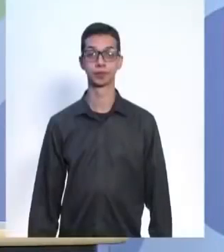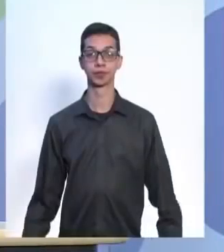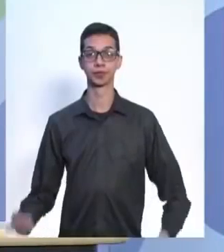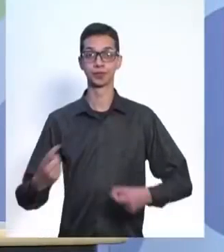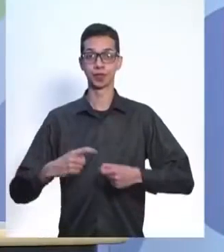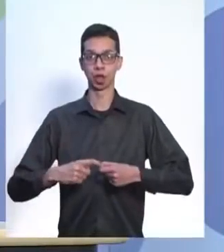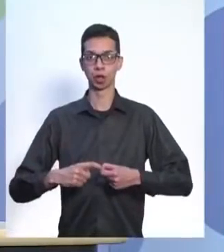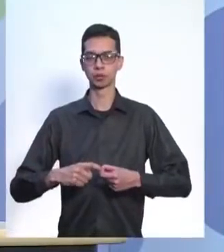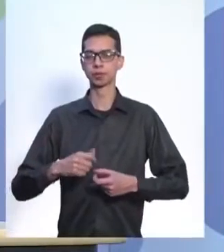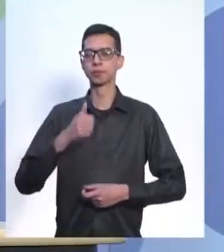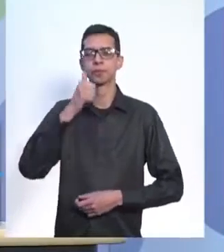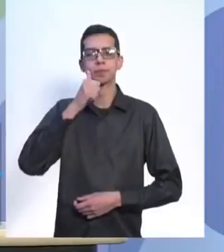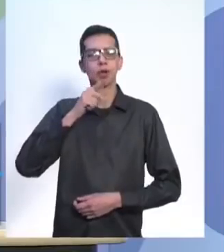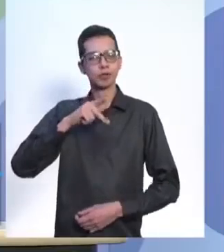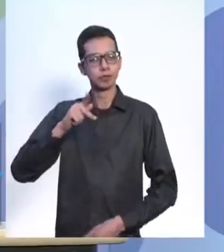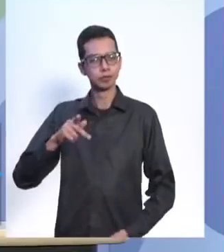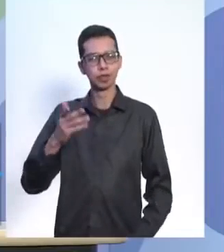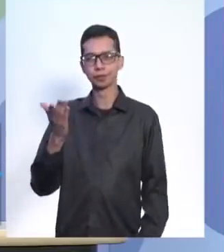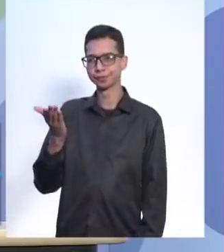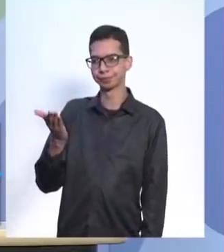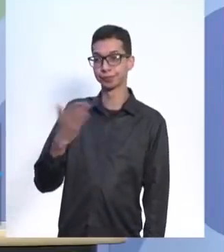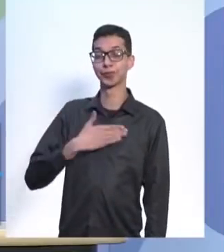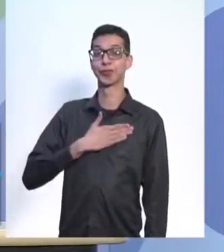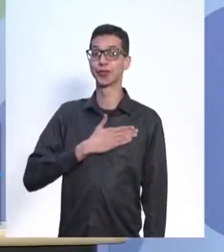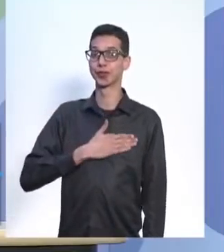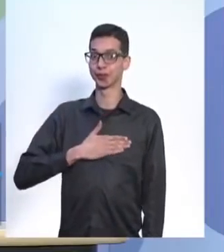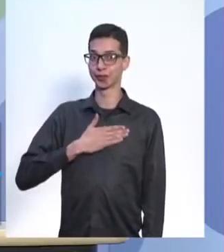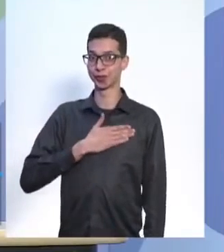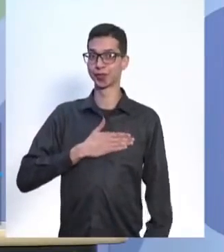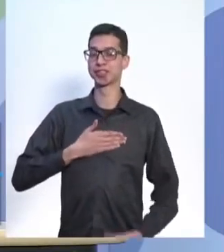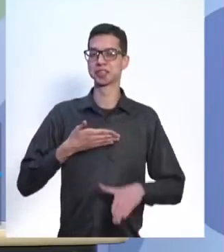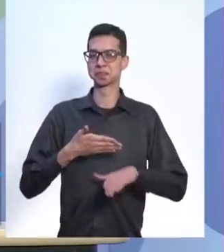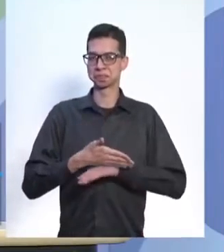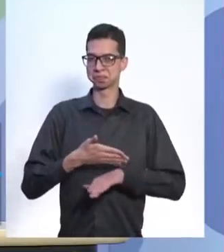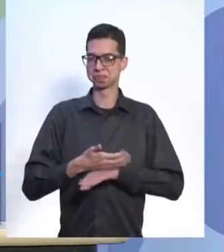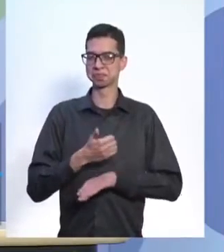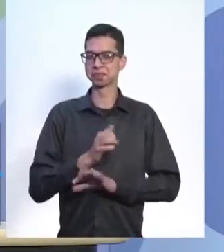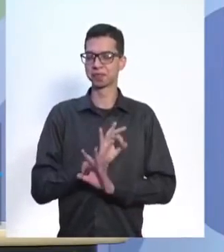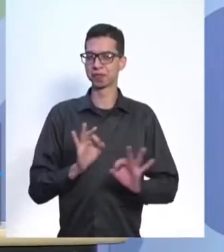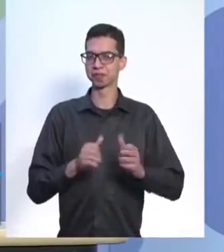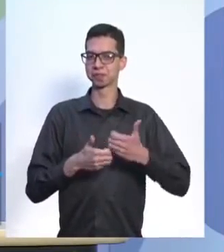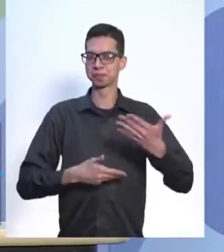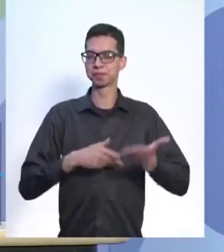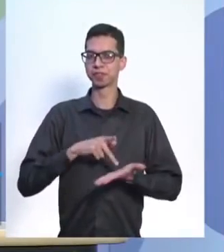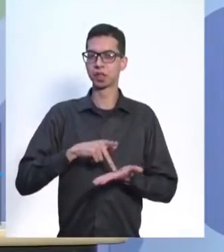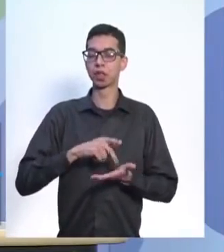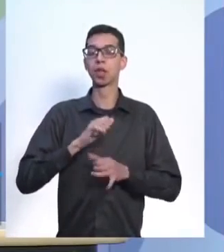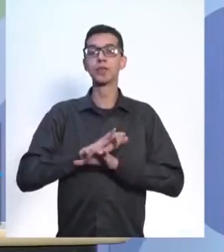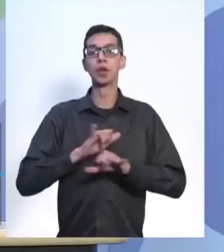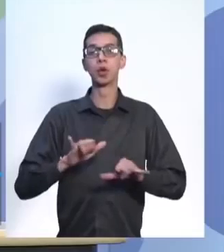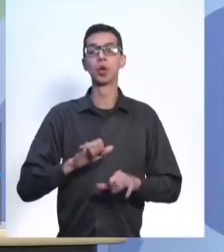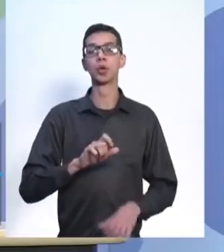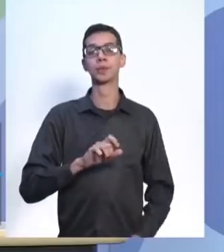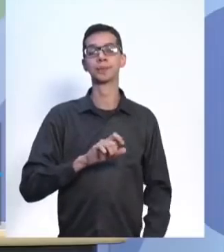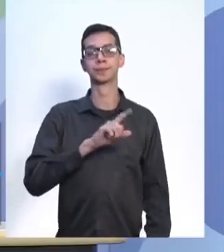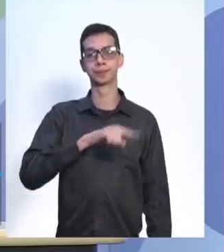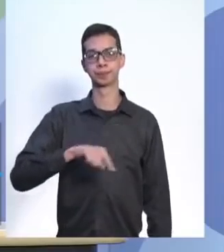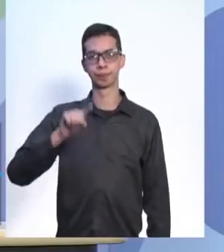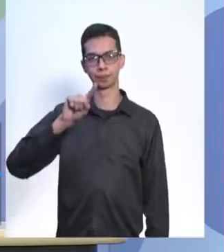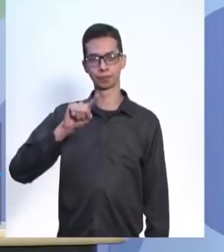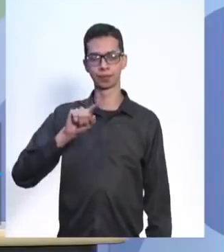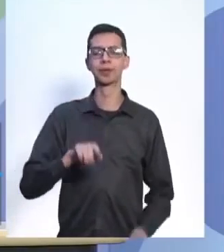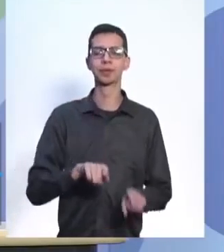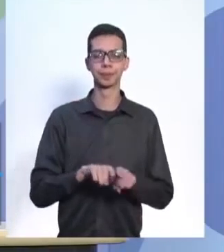Voltamos. Olha, professora Inês, gostei muito da participação. Foi rapidinho, mas o pessoal participou mesmo. Então, eles falaram que a concavidade é para cima e para baixo.